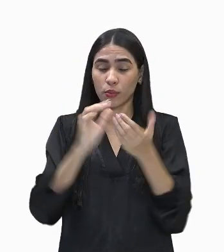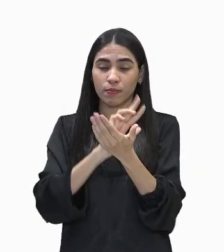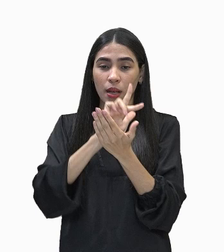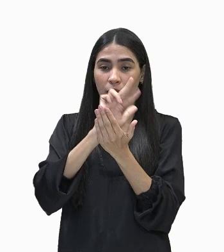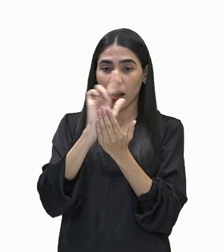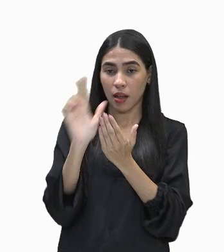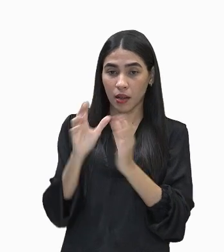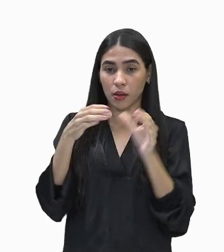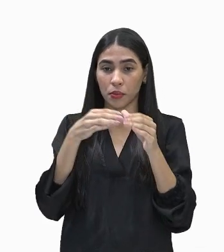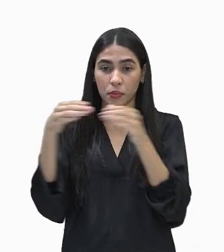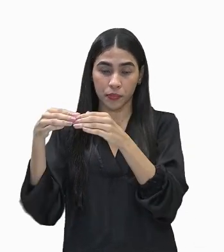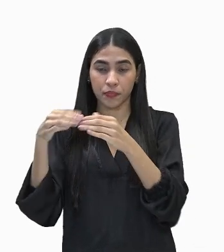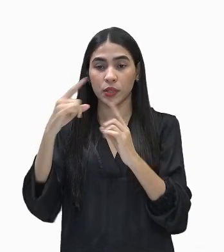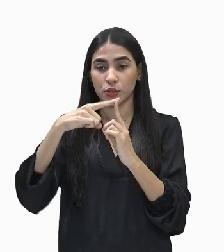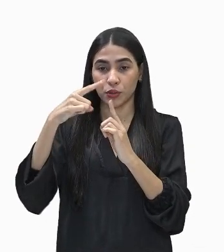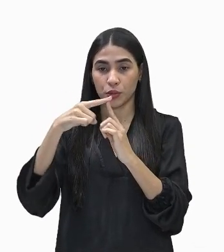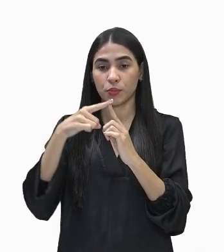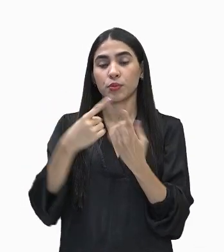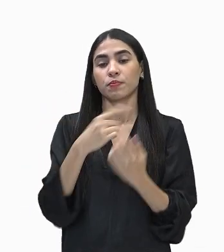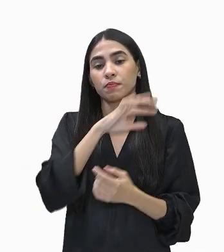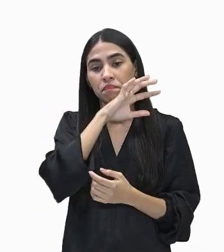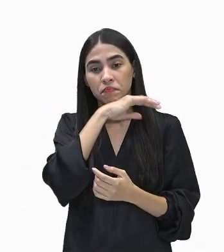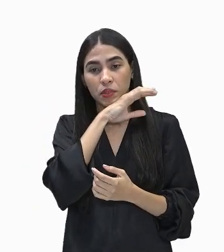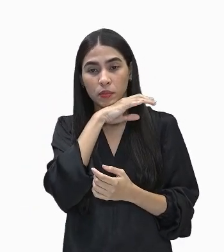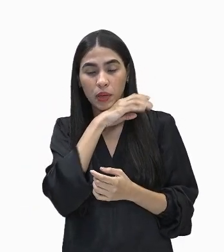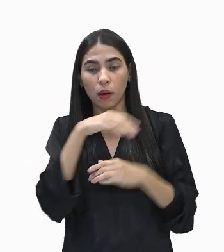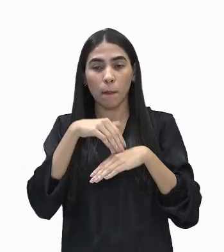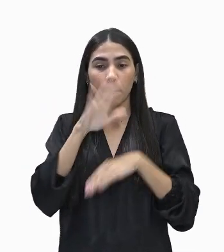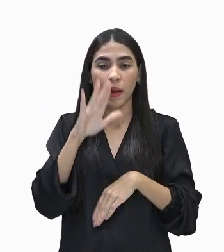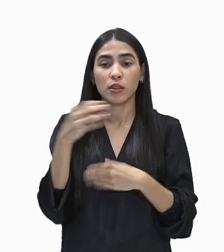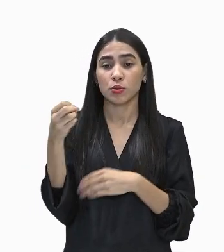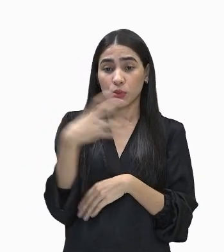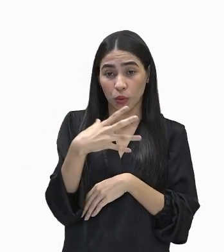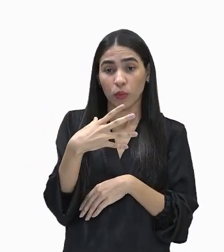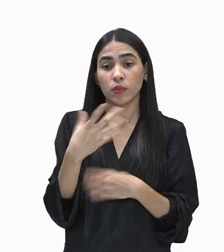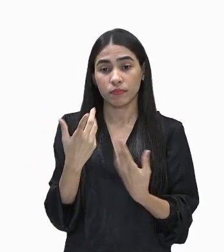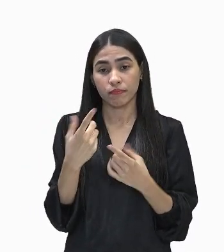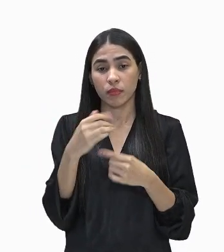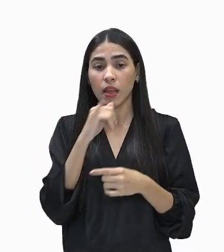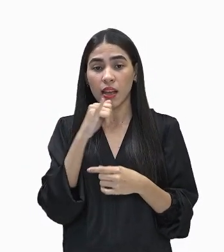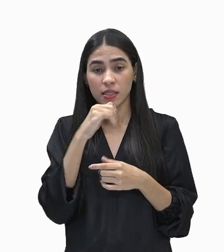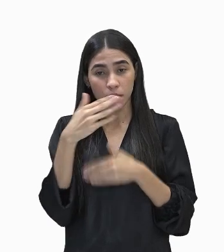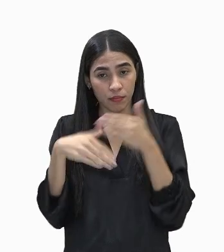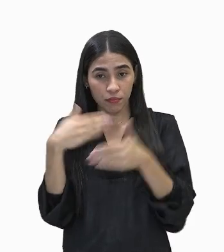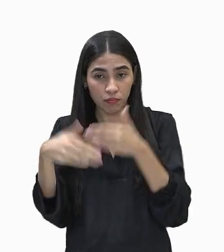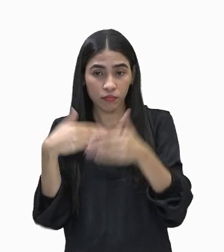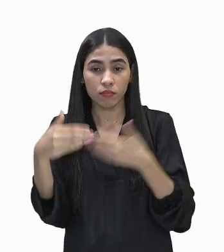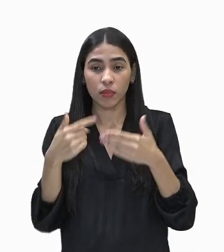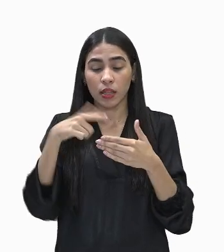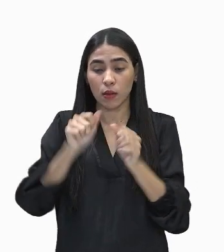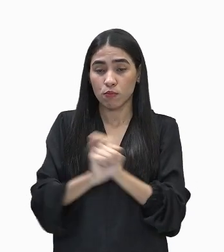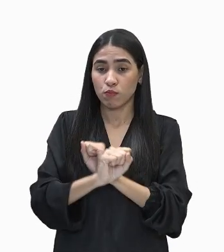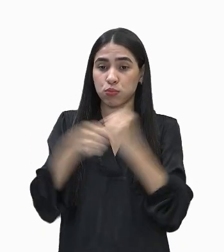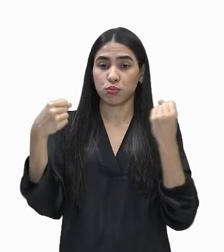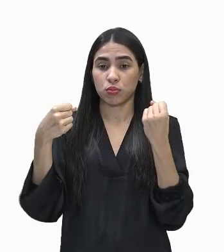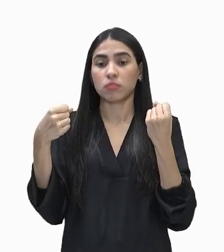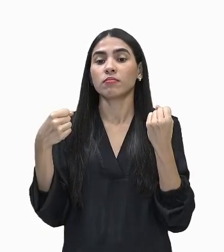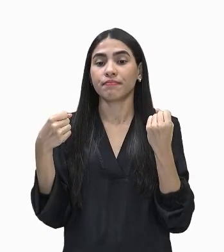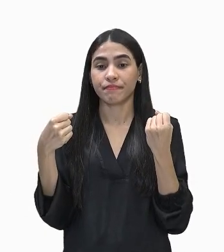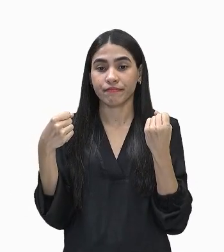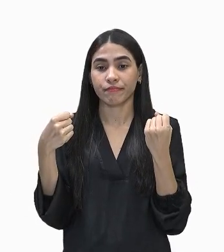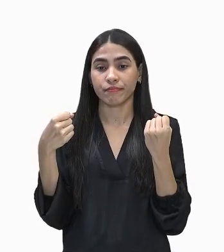de espécies, grupo mais atual evolutivamente. Então, quando ele evoluiu, houve uma explosão, na